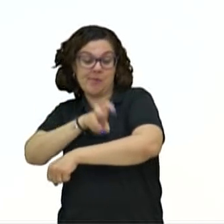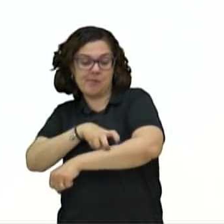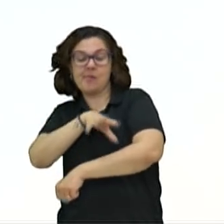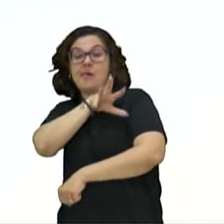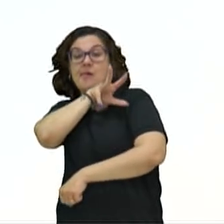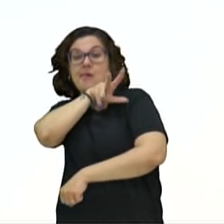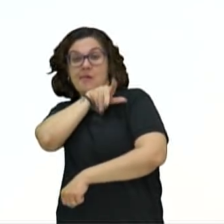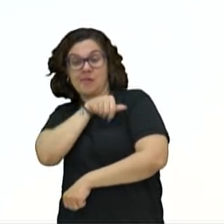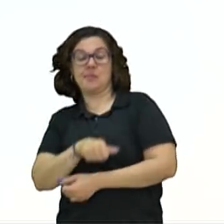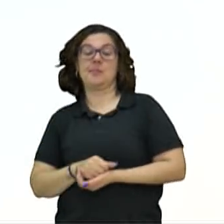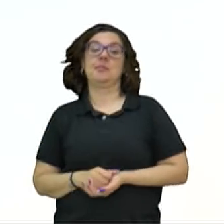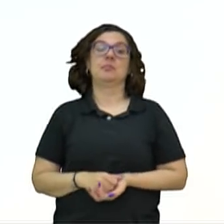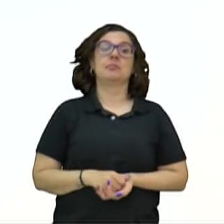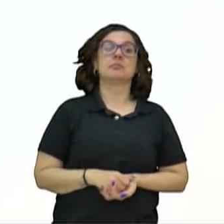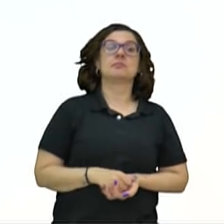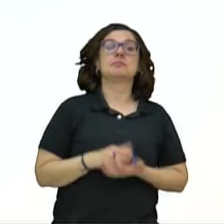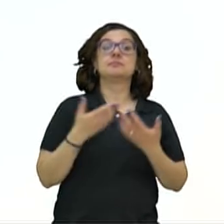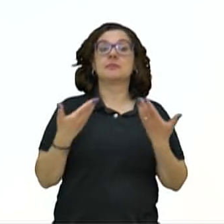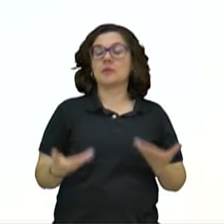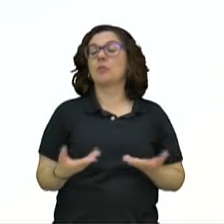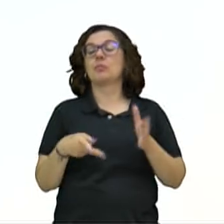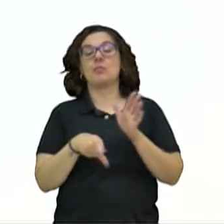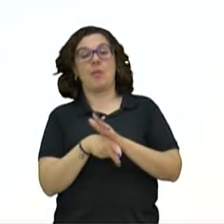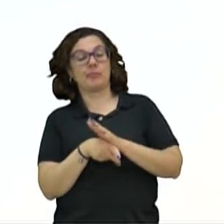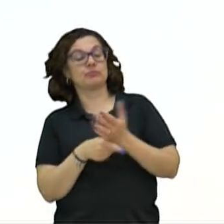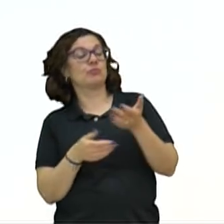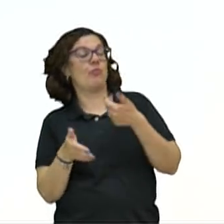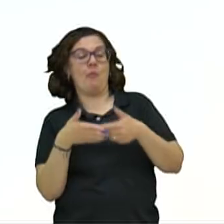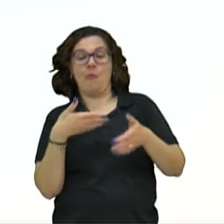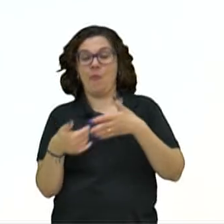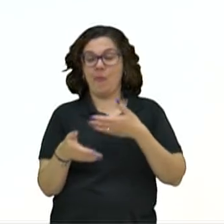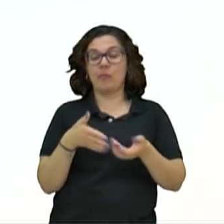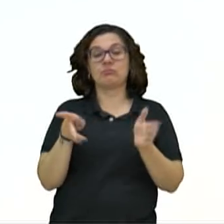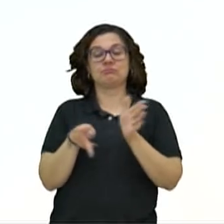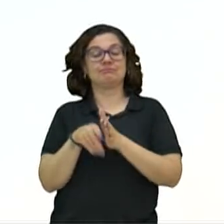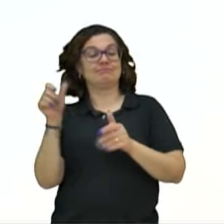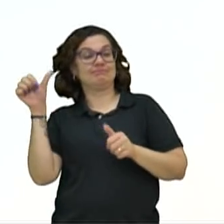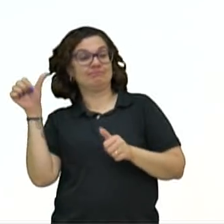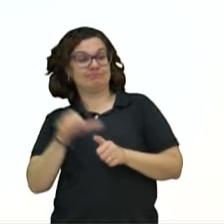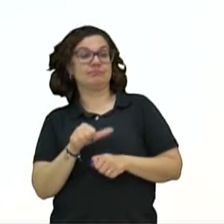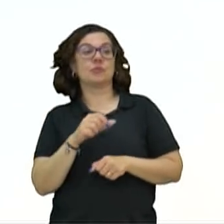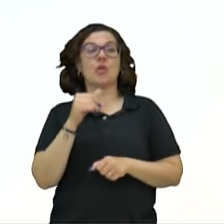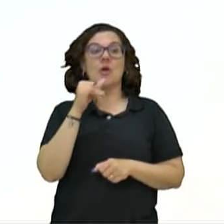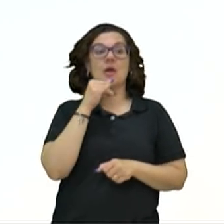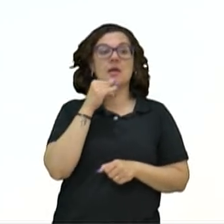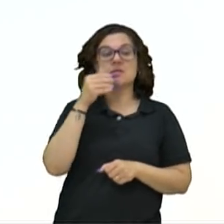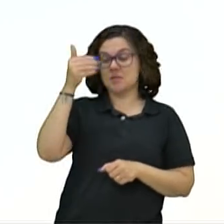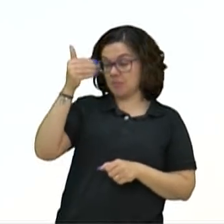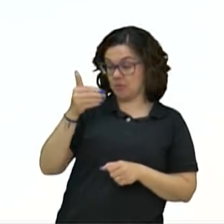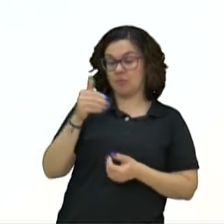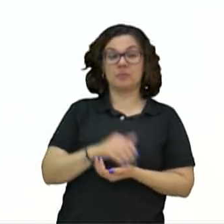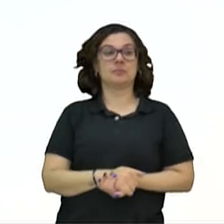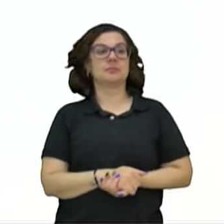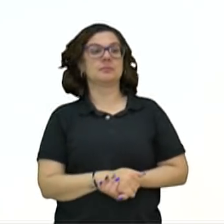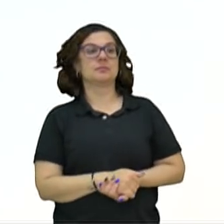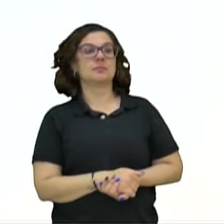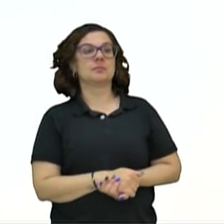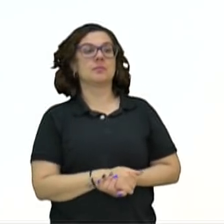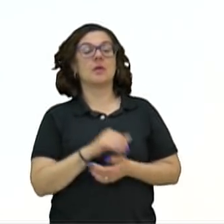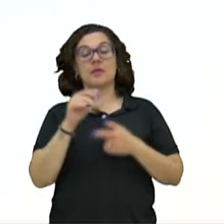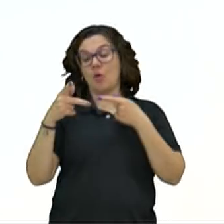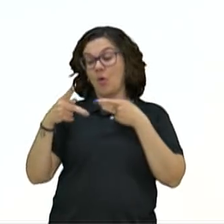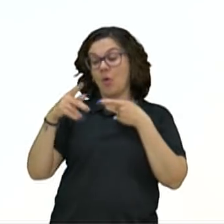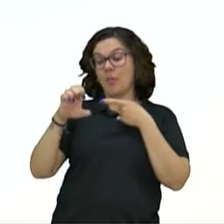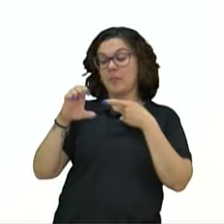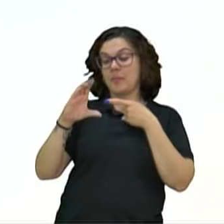animal peçonhento, tá? Toxinas em geral. Então, por exemplo, né, até aqui está o nosso glossário, um animal peçonhento é